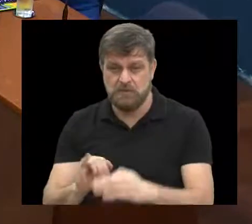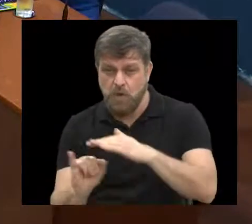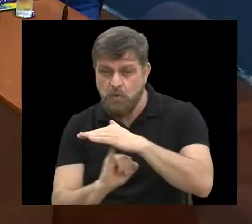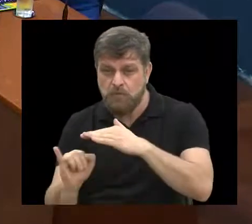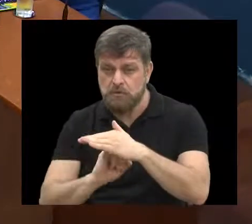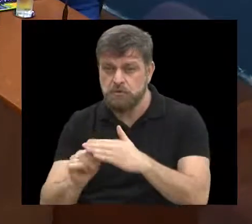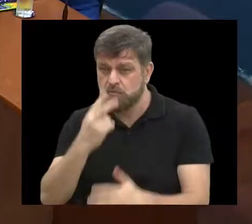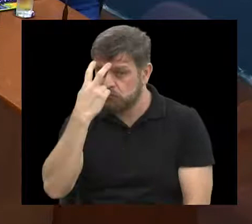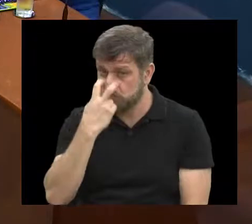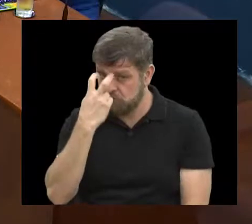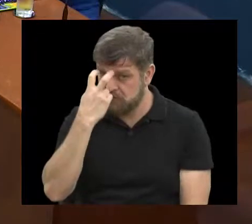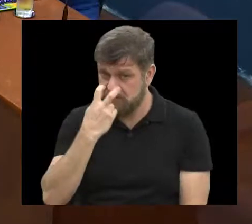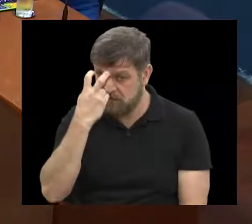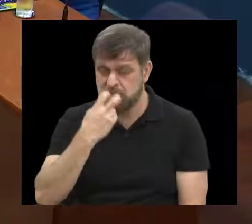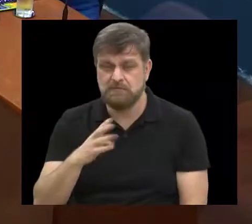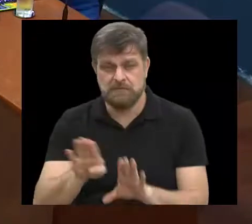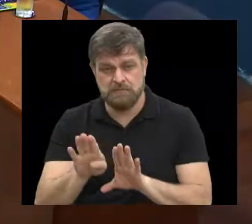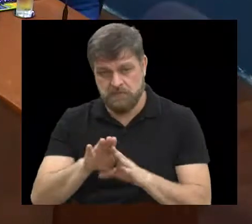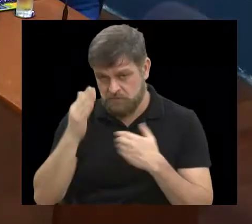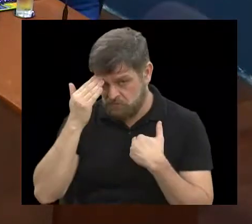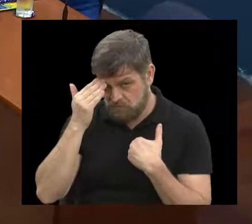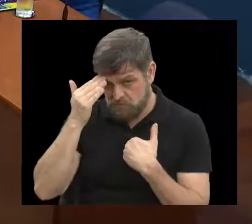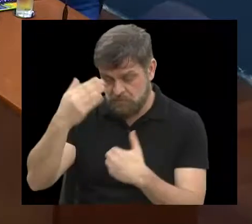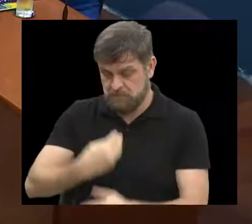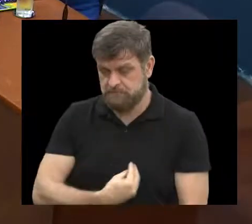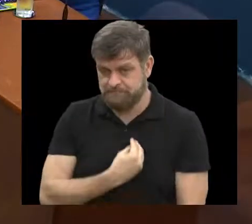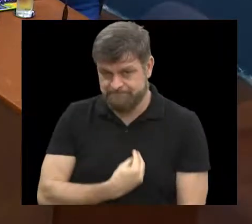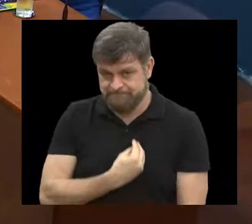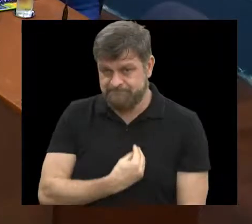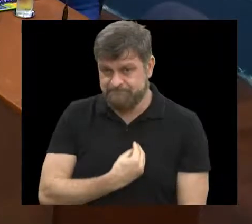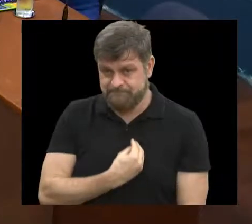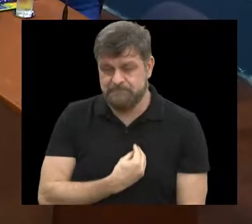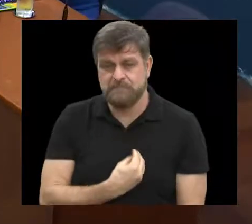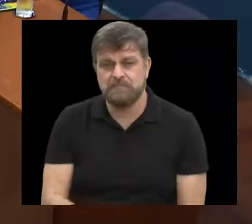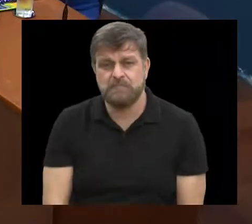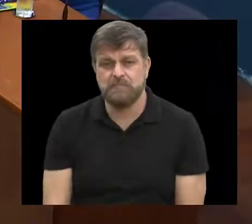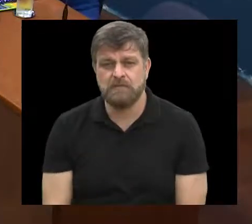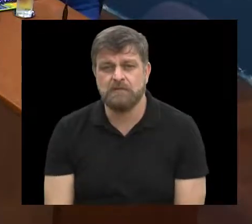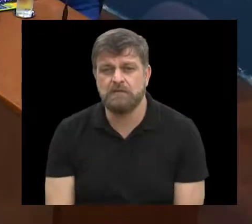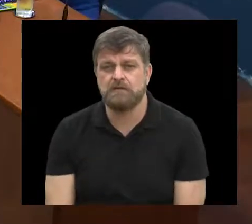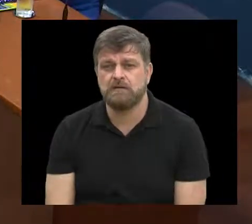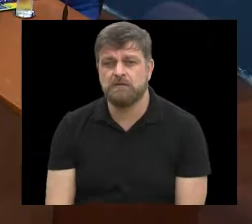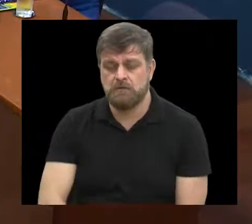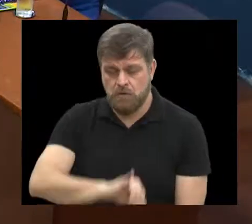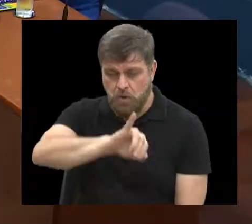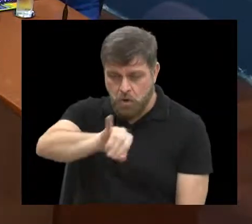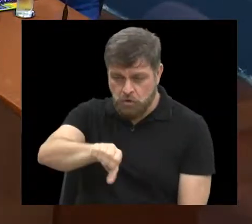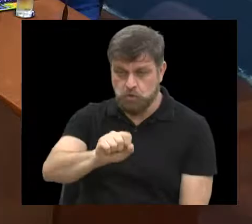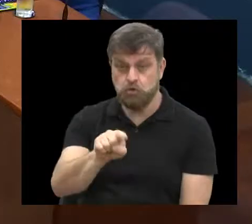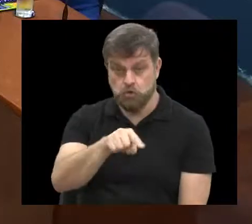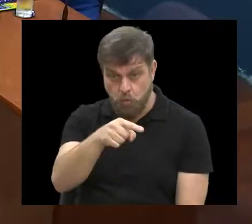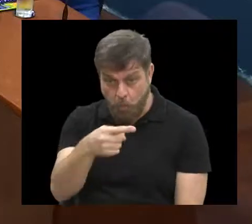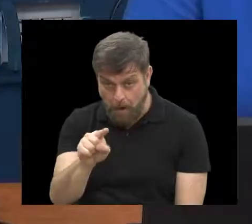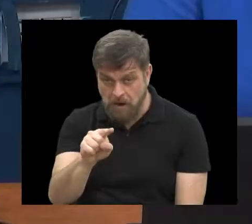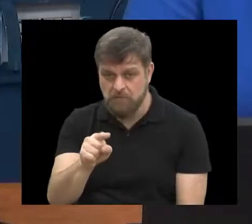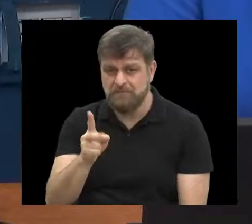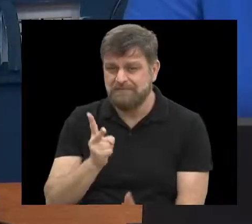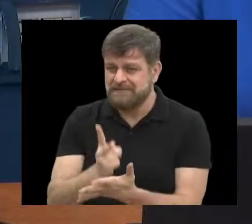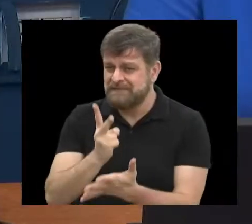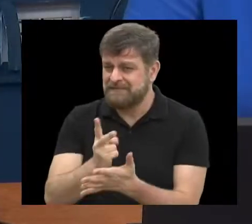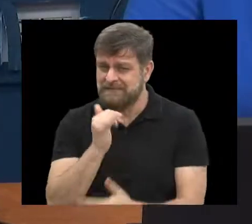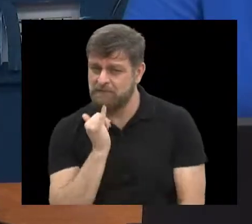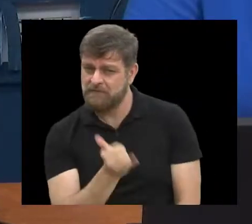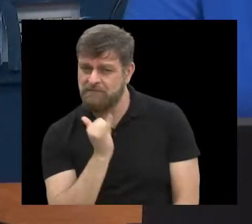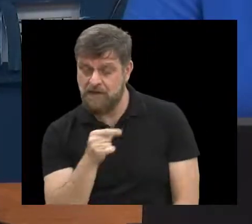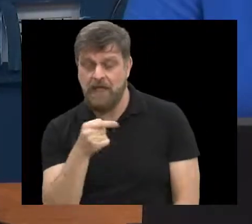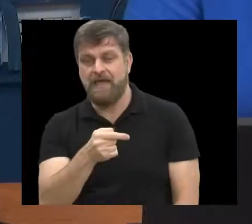dos Cegos. Muito obrigado pela presença também aqui. O João Lage, que eu sempre falo e